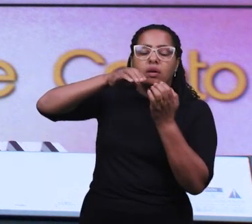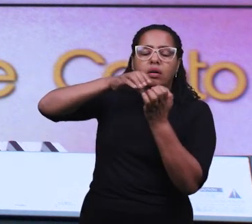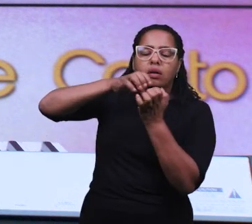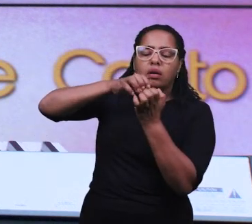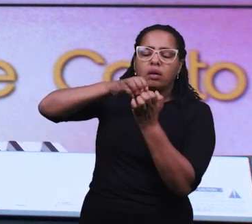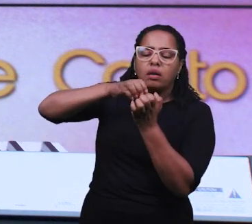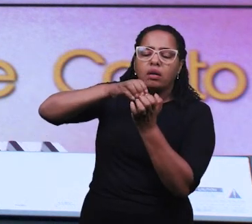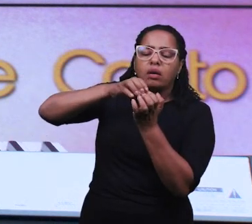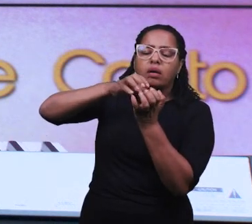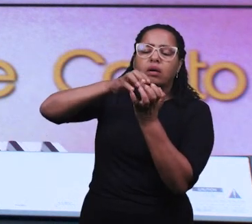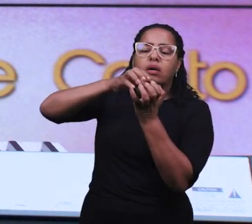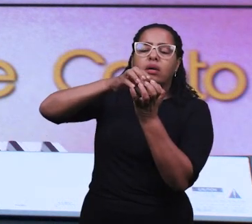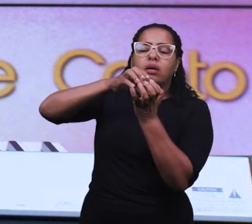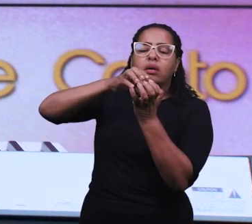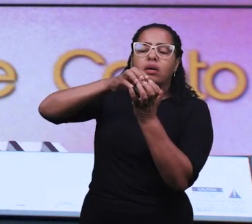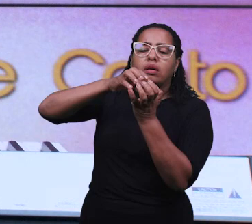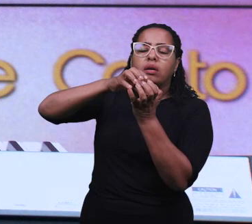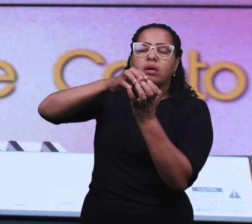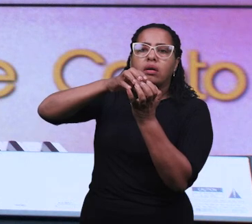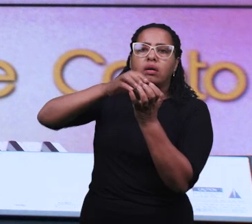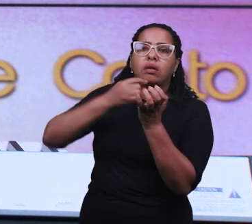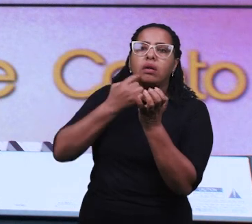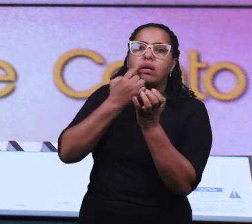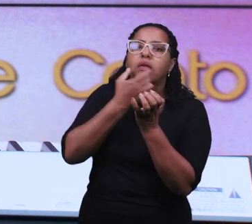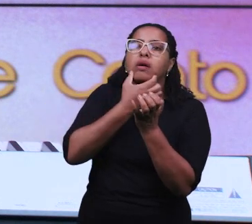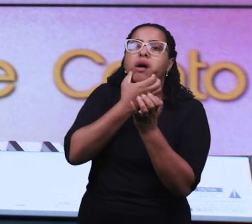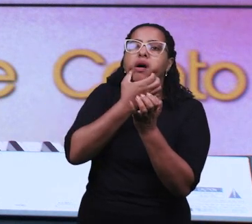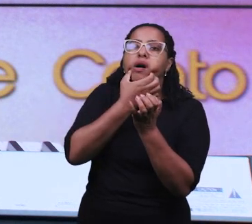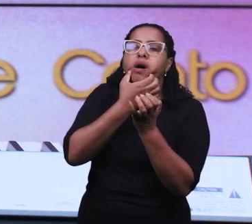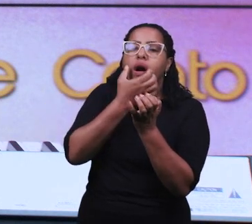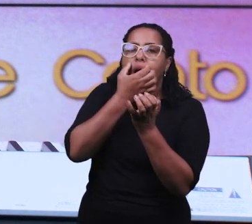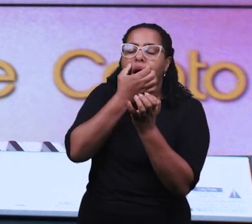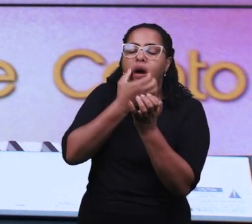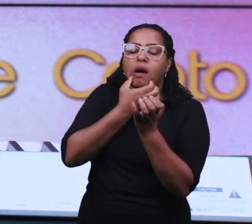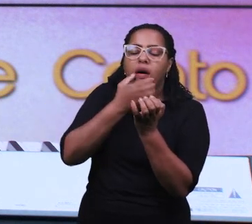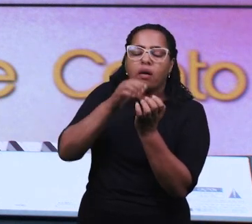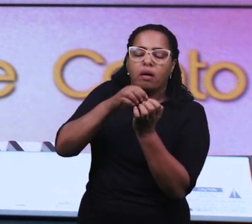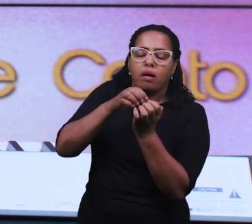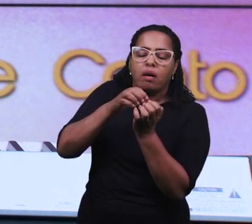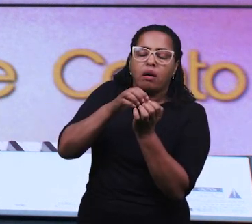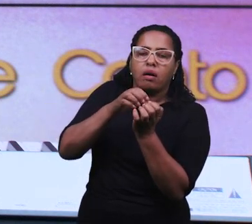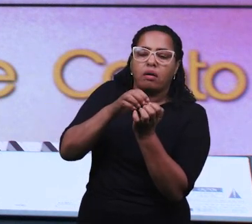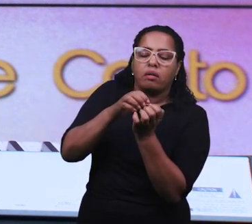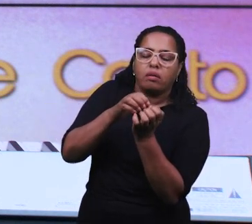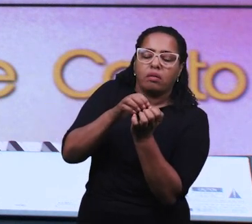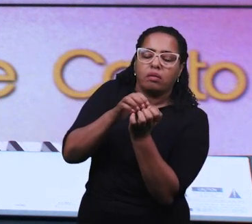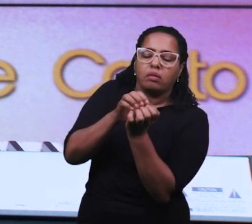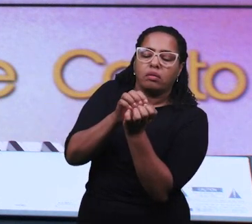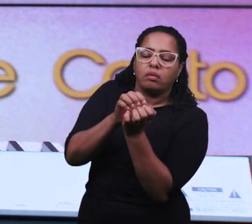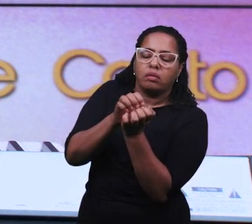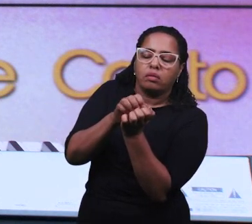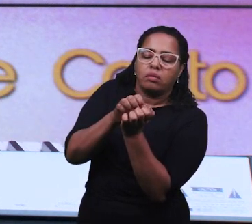para que a gente não tenha um deslocamento dessa articulação temporomandibular, a articulação que fica